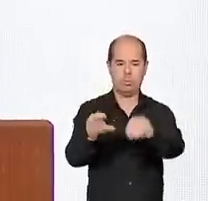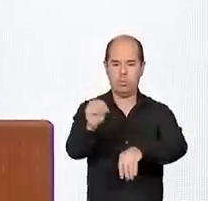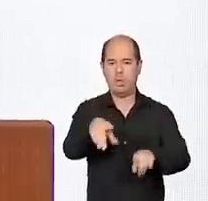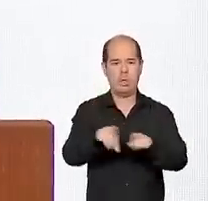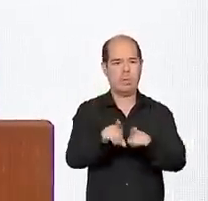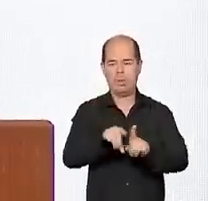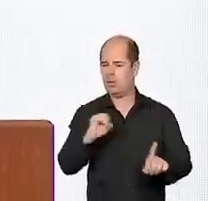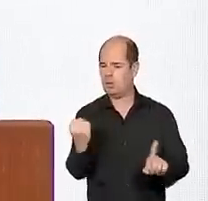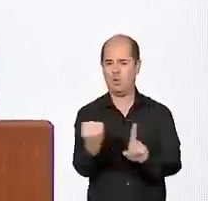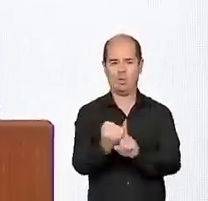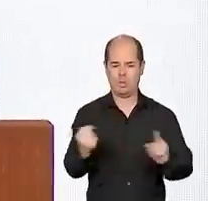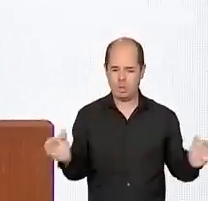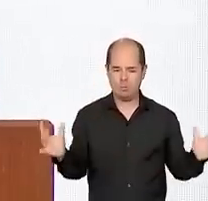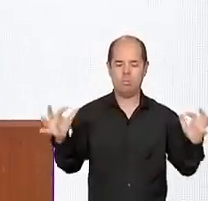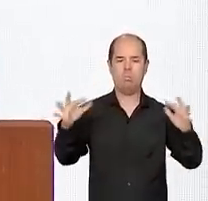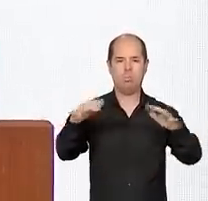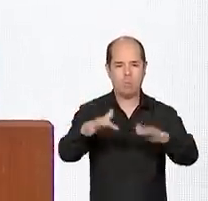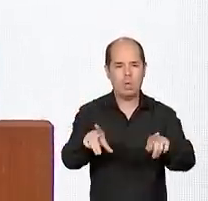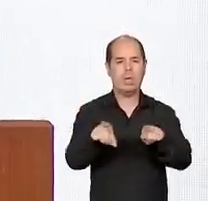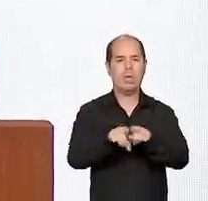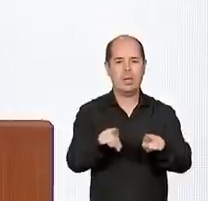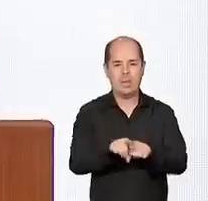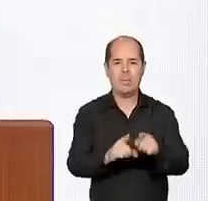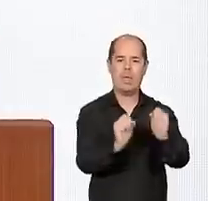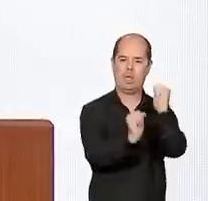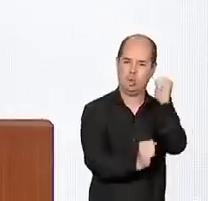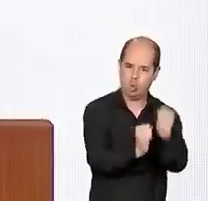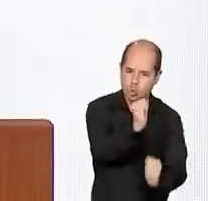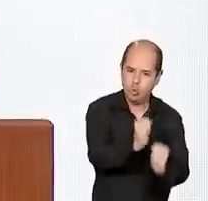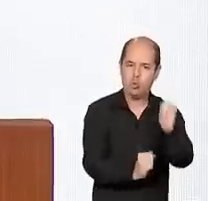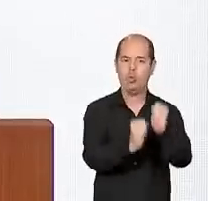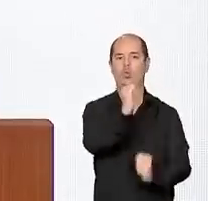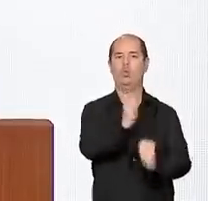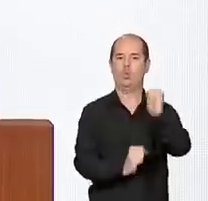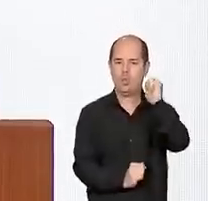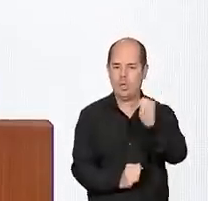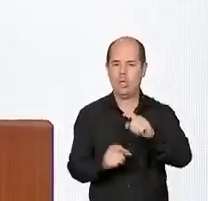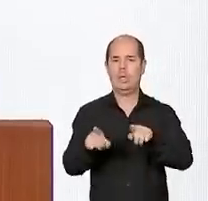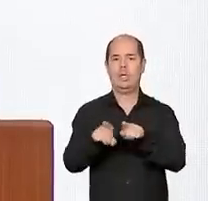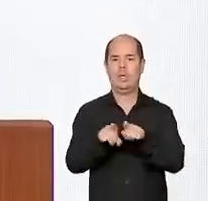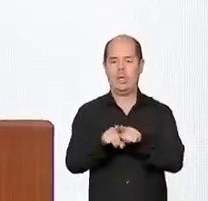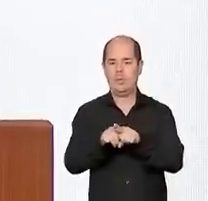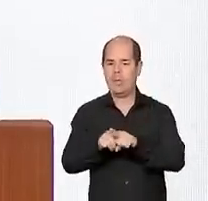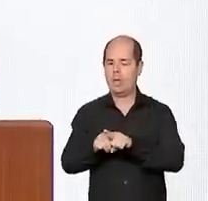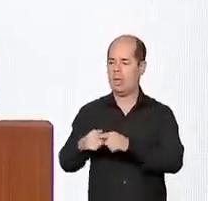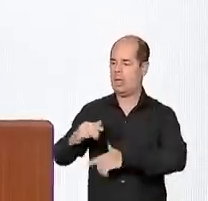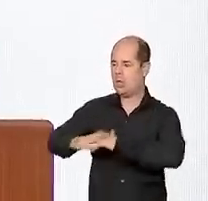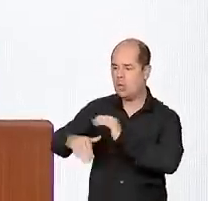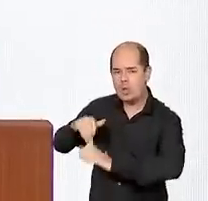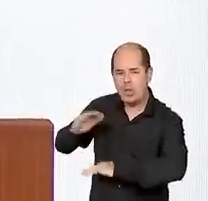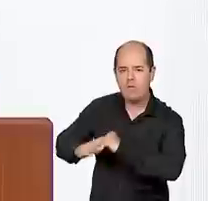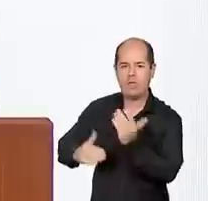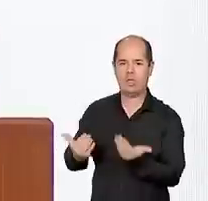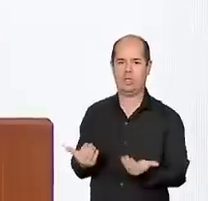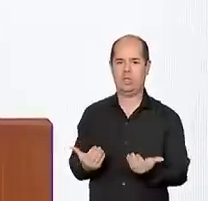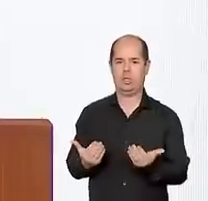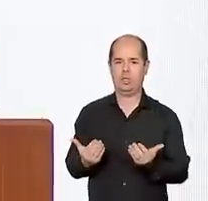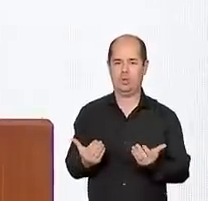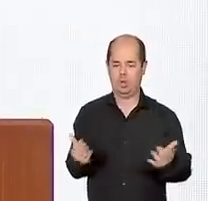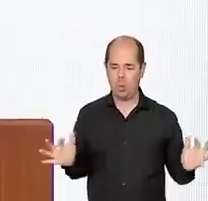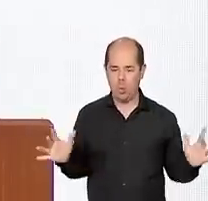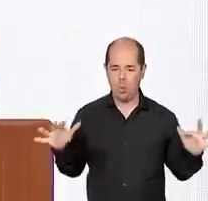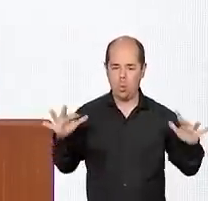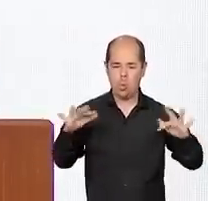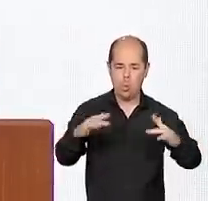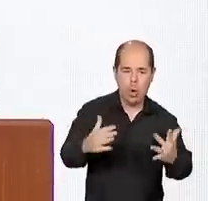setor privado, tanto o setor industrial como de serviços, se articulam a